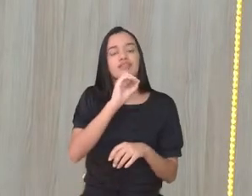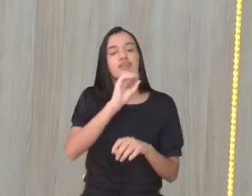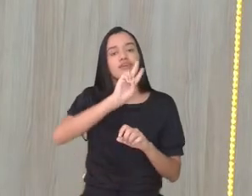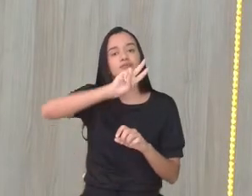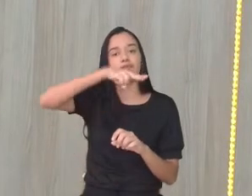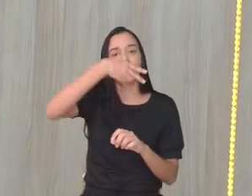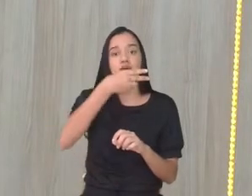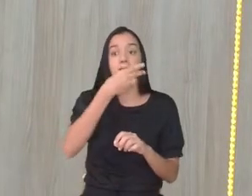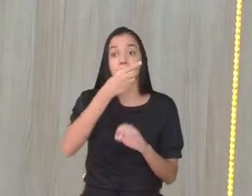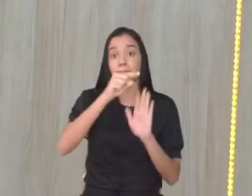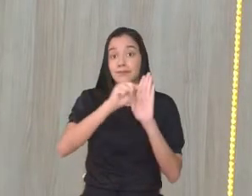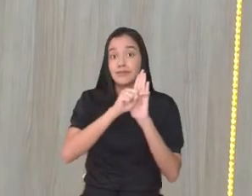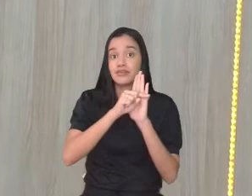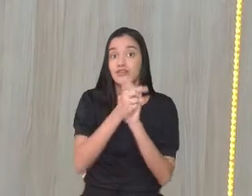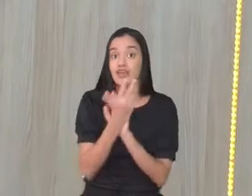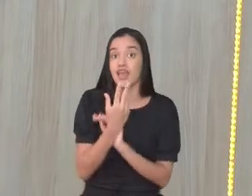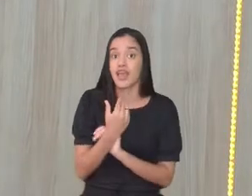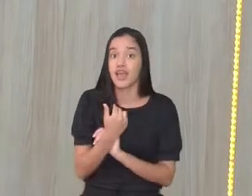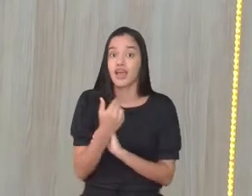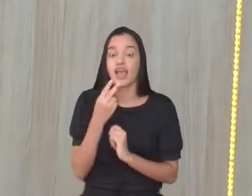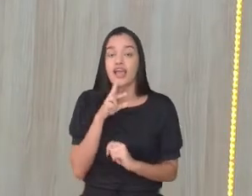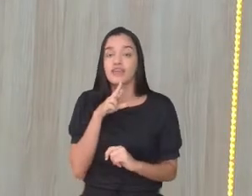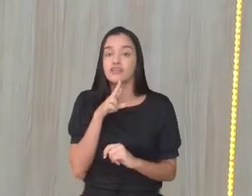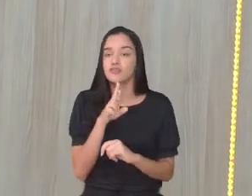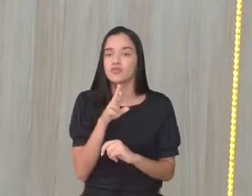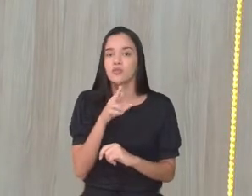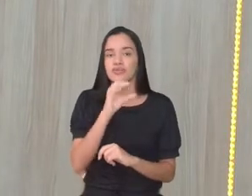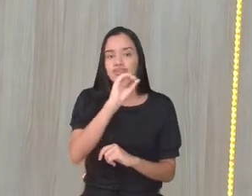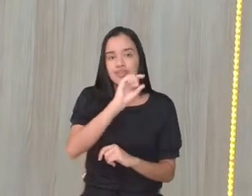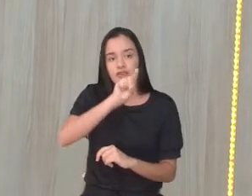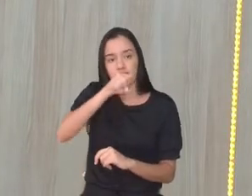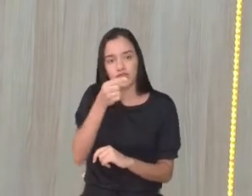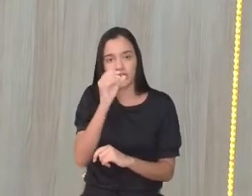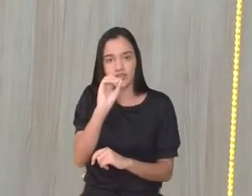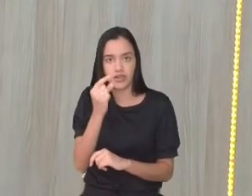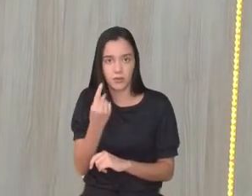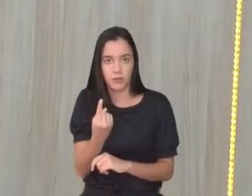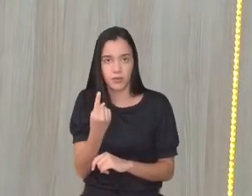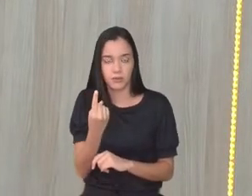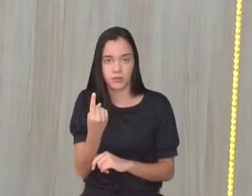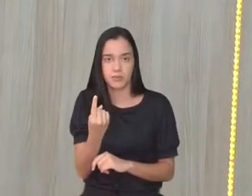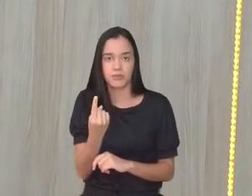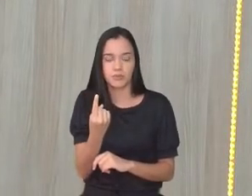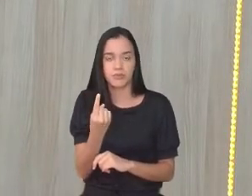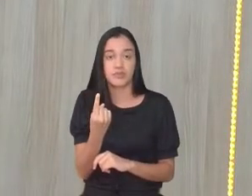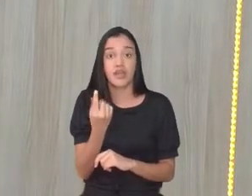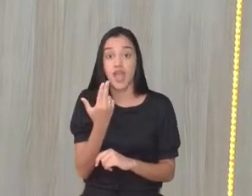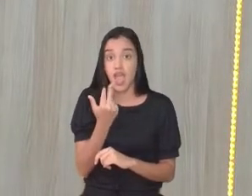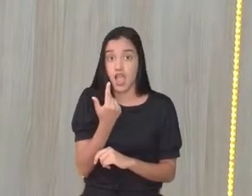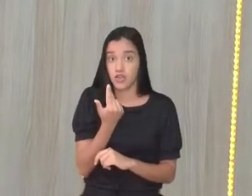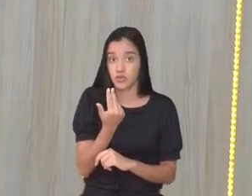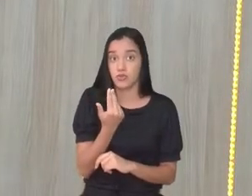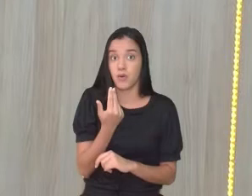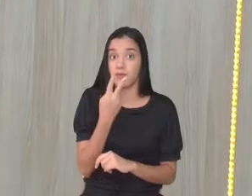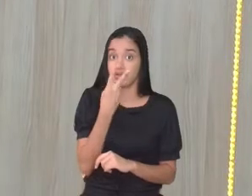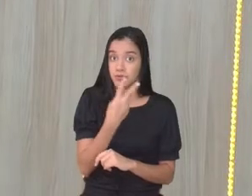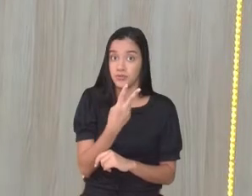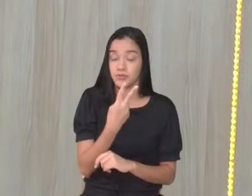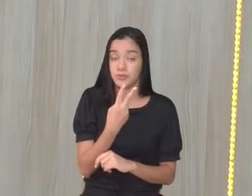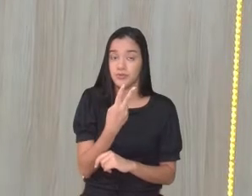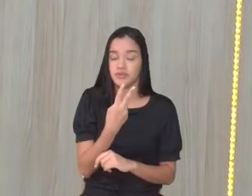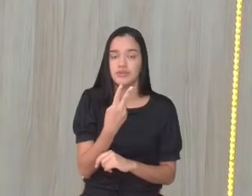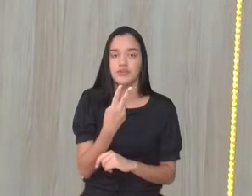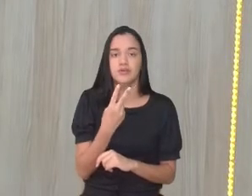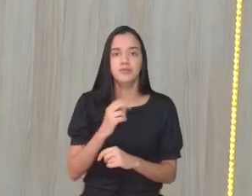0,01. Note que a quantidade de números que tem depois da vírgula é igual a 2. E note que a quantidade de